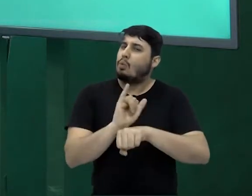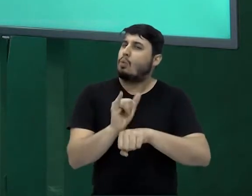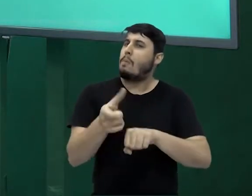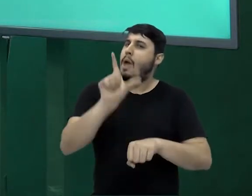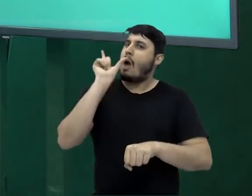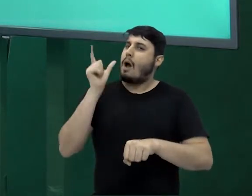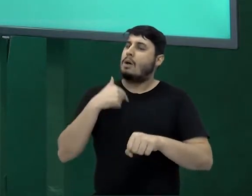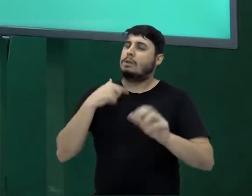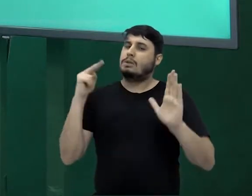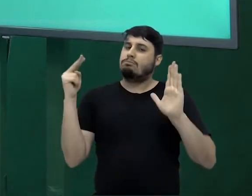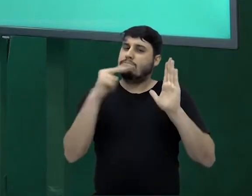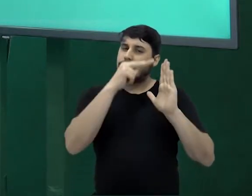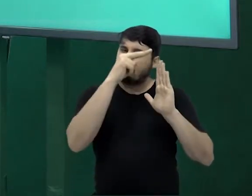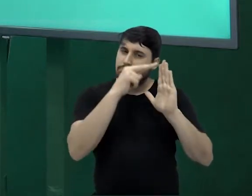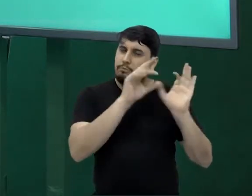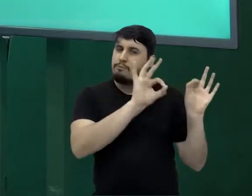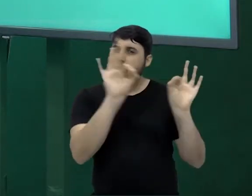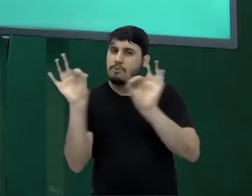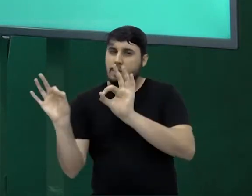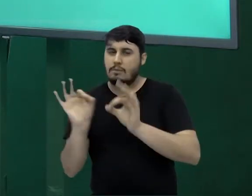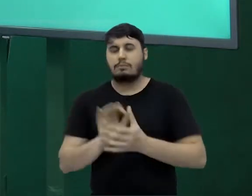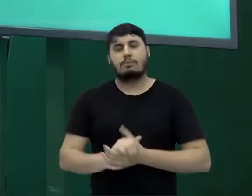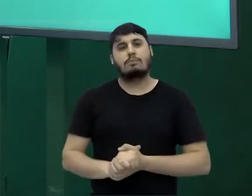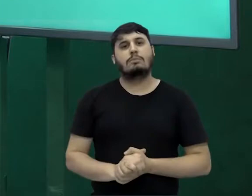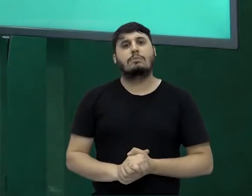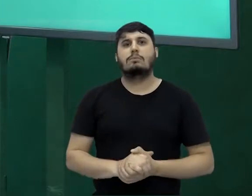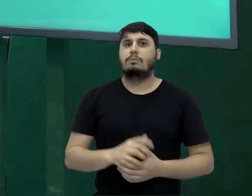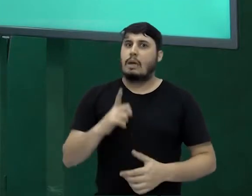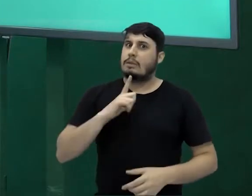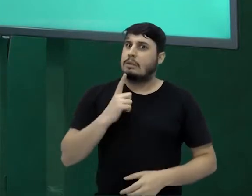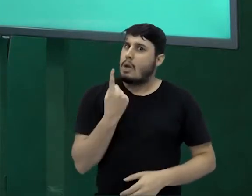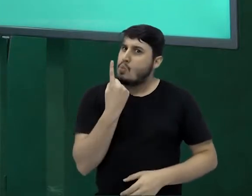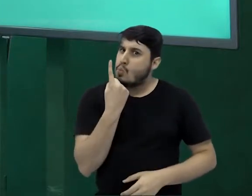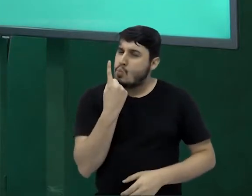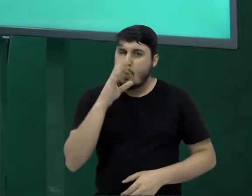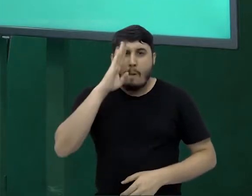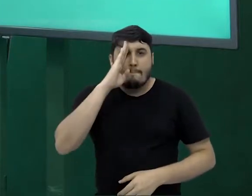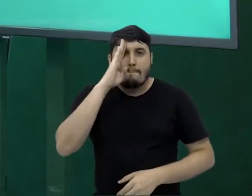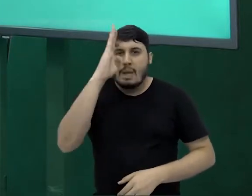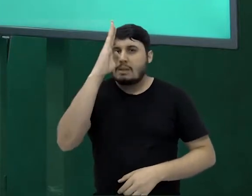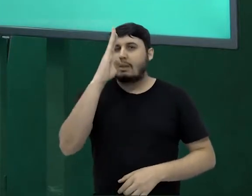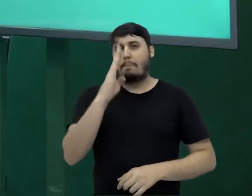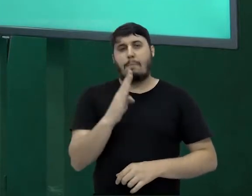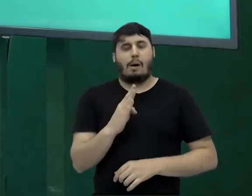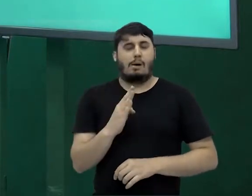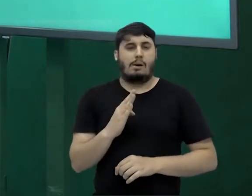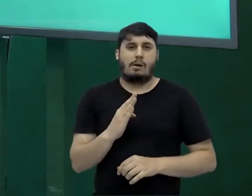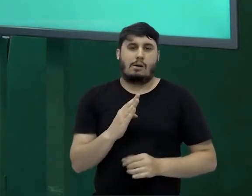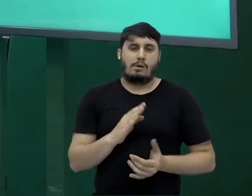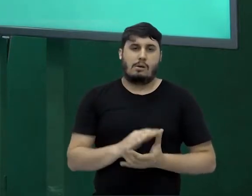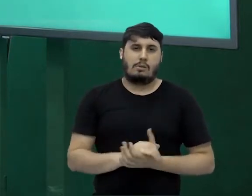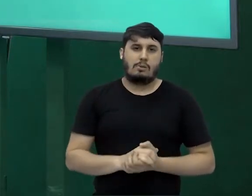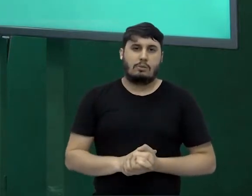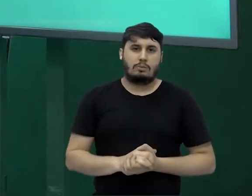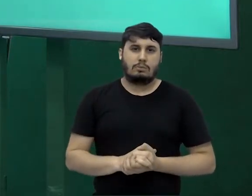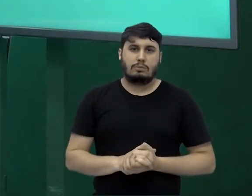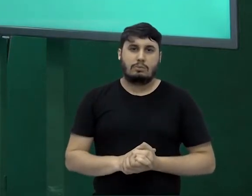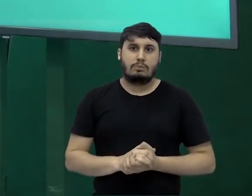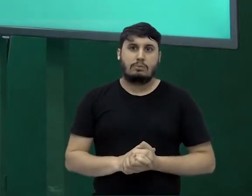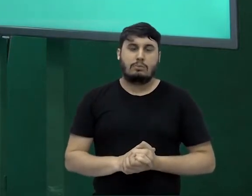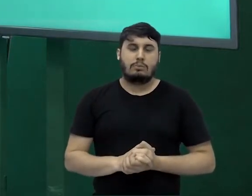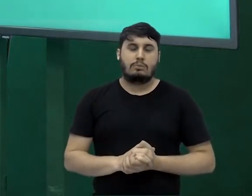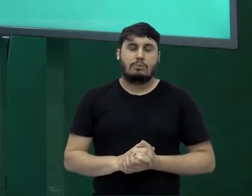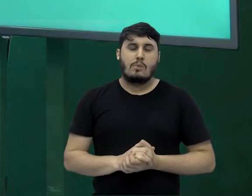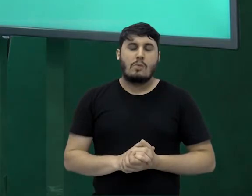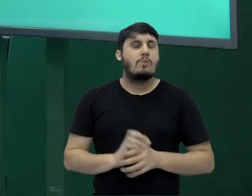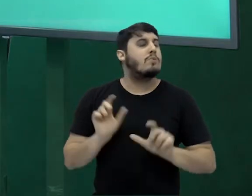o ponto-chave que permitiu, tá, que as